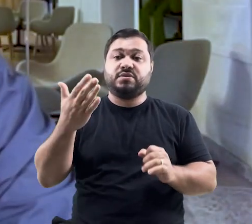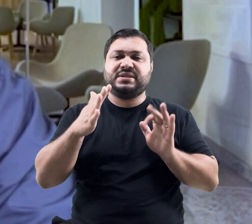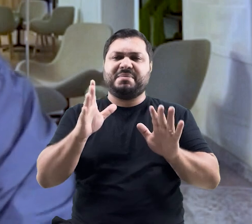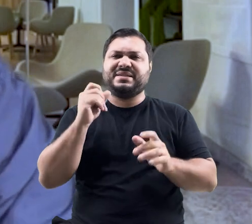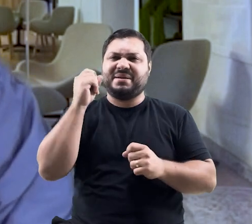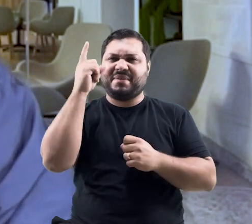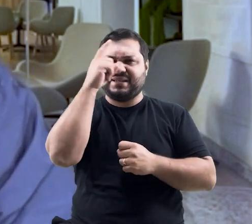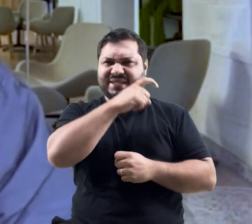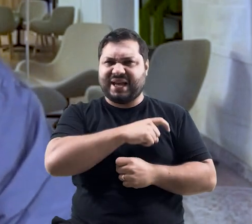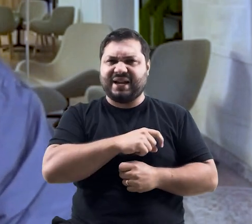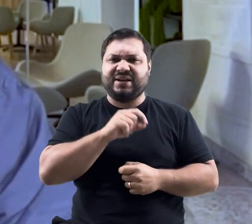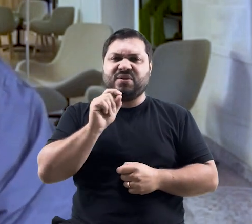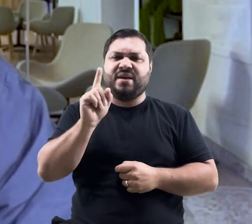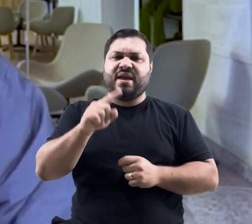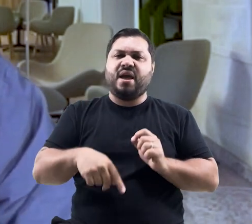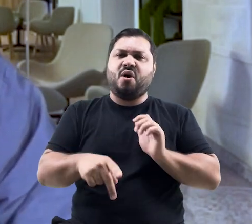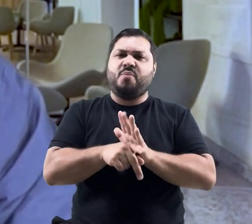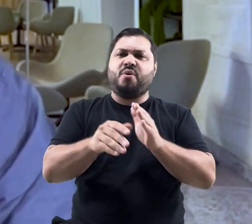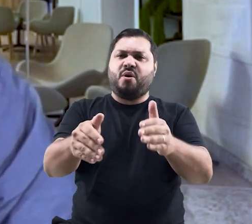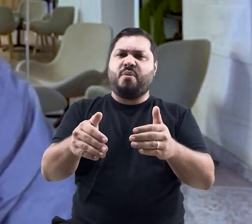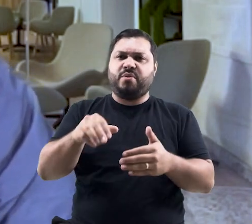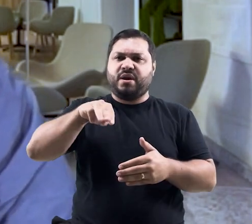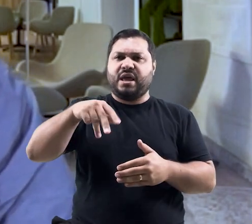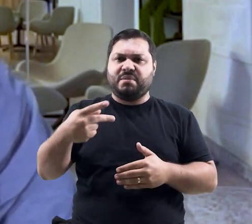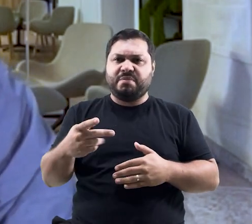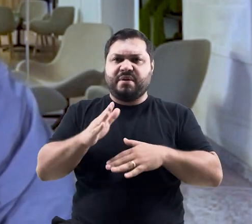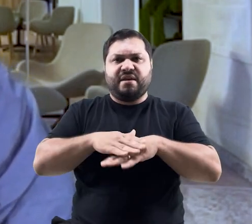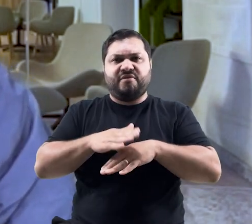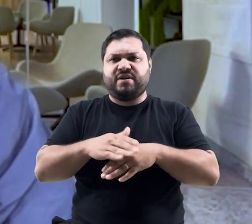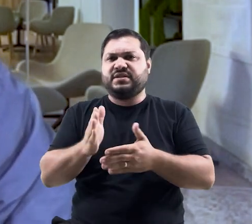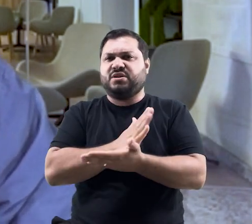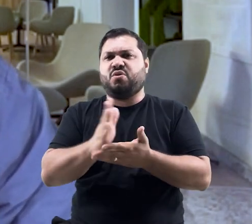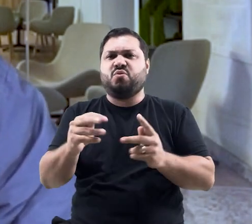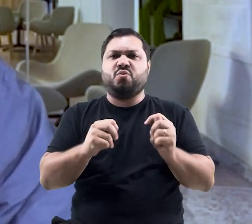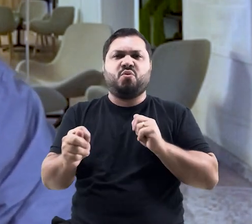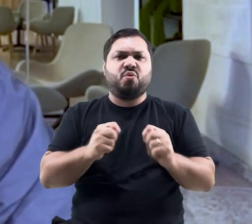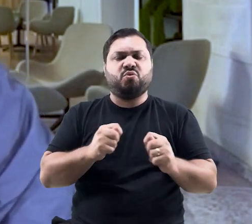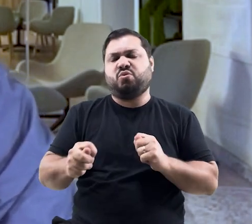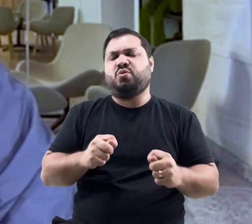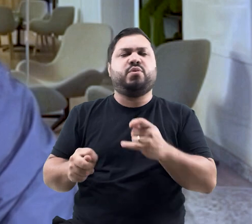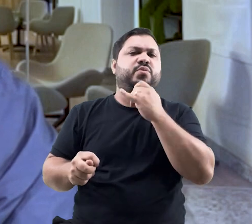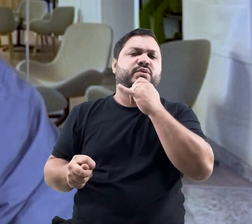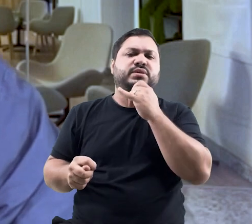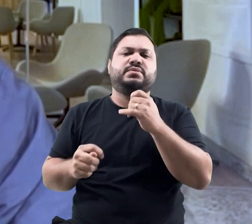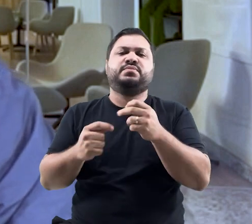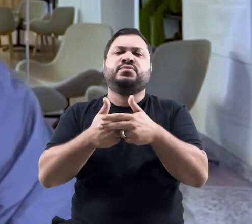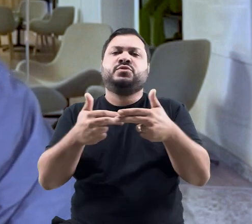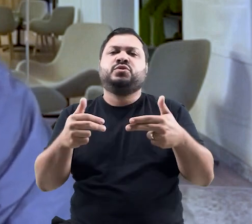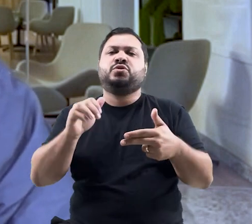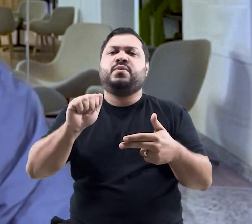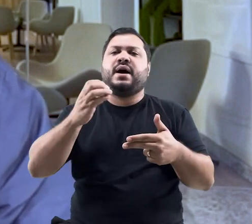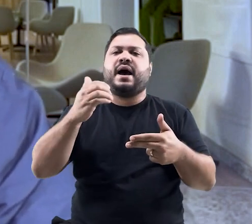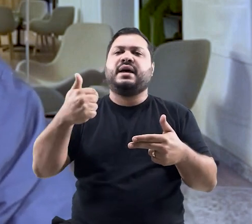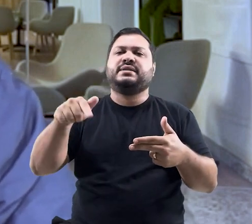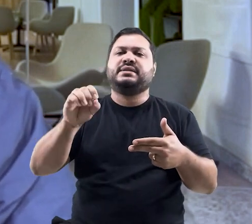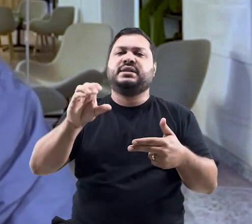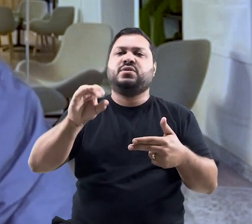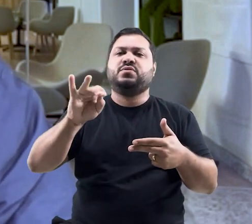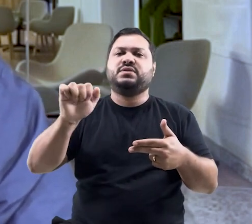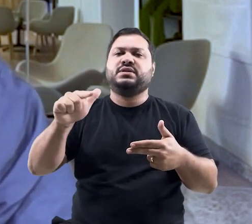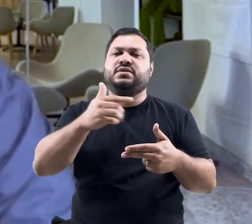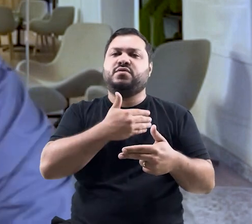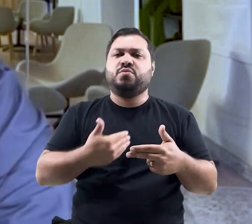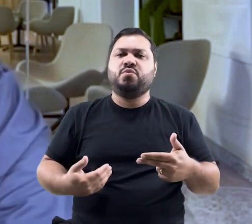vezes pode acontecer, mas é mais rara, é o próprio Ministério Público fazendo algum tipo de controle por meio, por exemplo, de uma ação civil